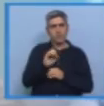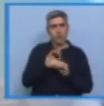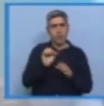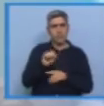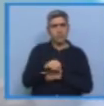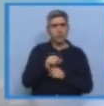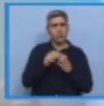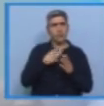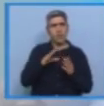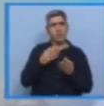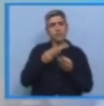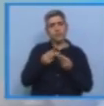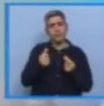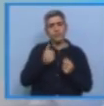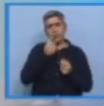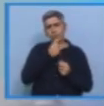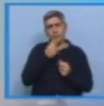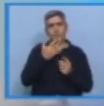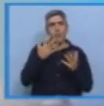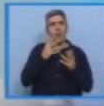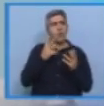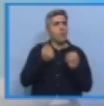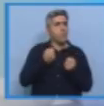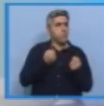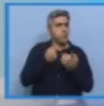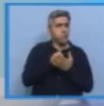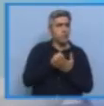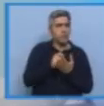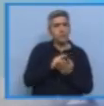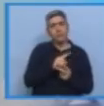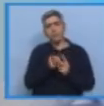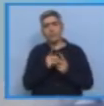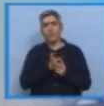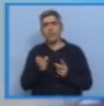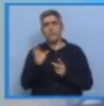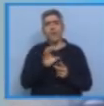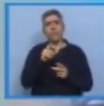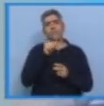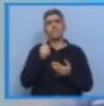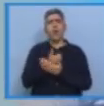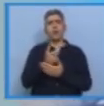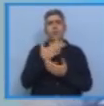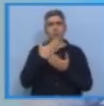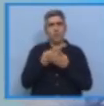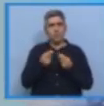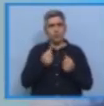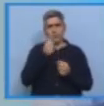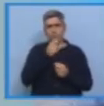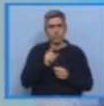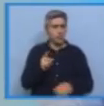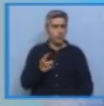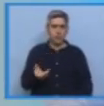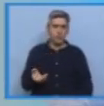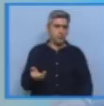sofrimento nós todos queremos aliviar o sofrimento e cai-se na tentação de querer fazê-lo através da morte. Ora, essa morte não alivia o sofrimento, como o Sr. Padre